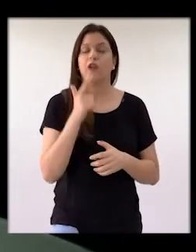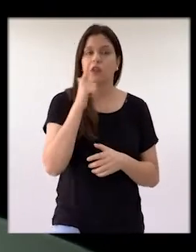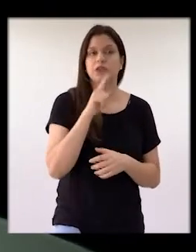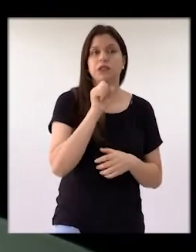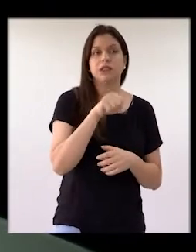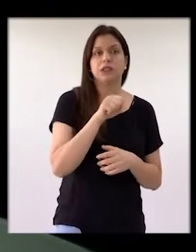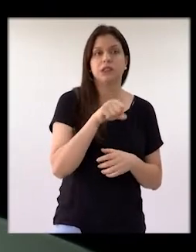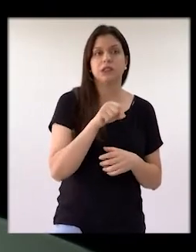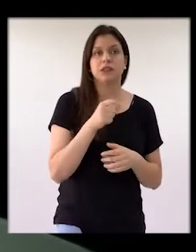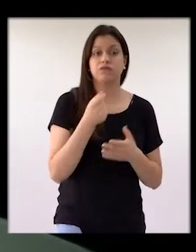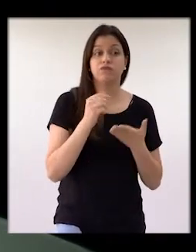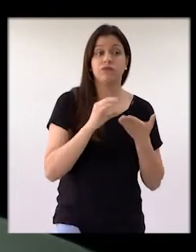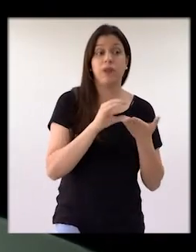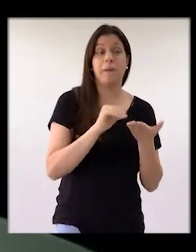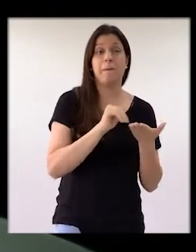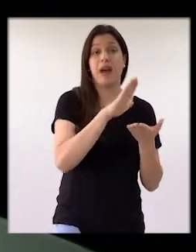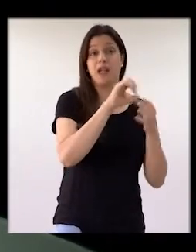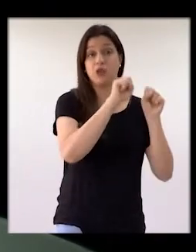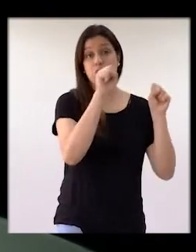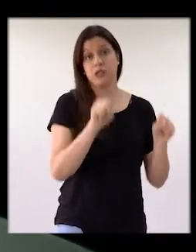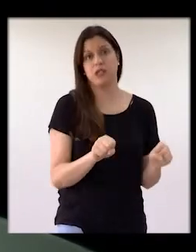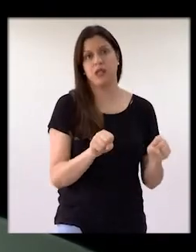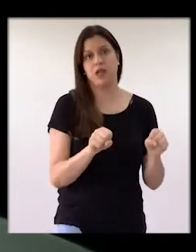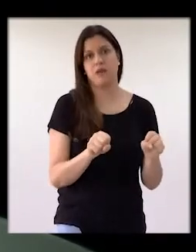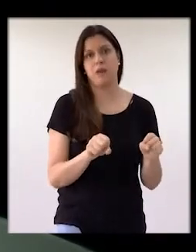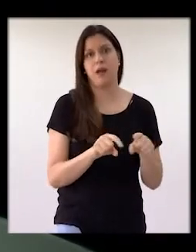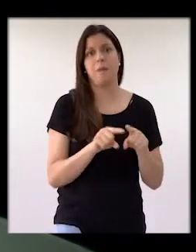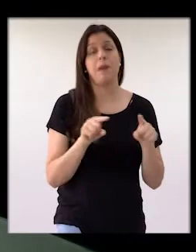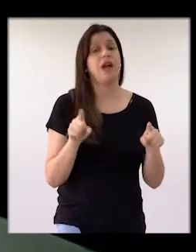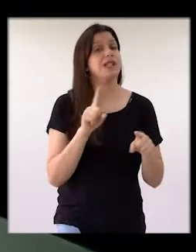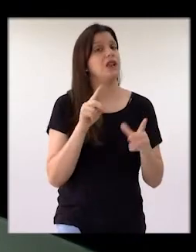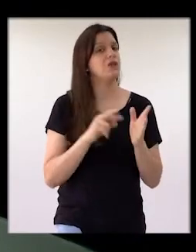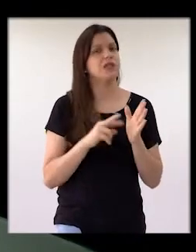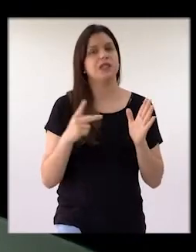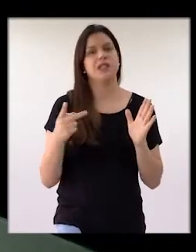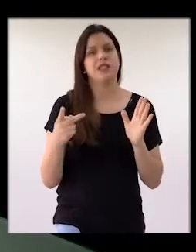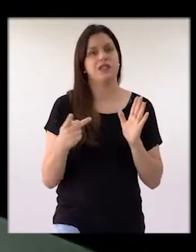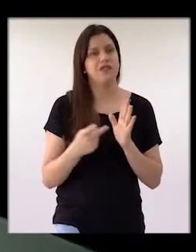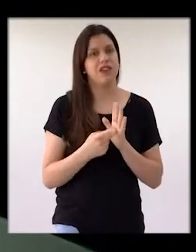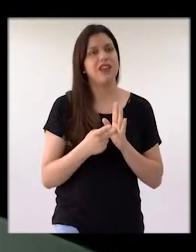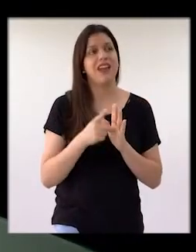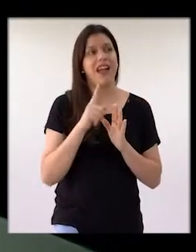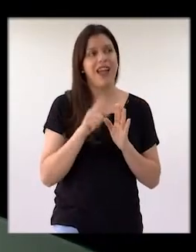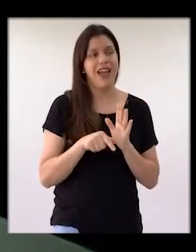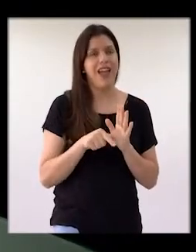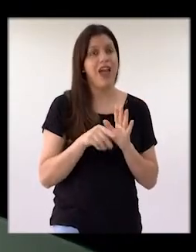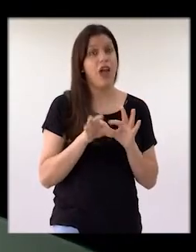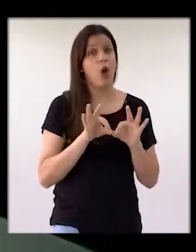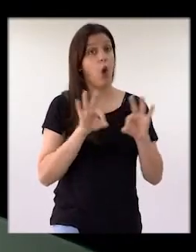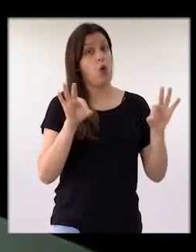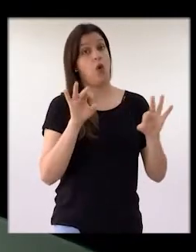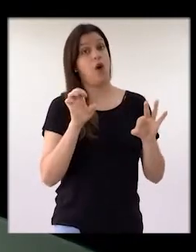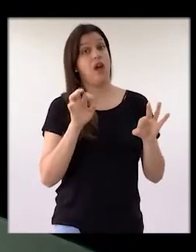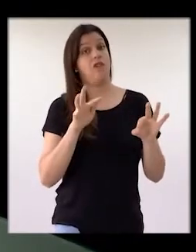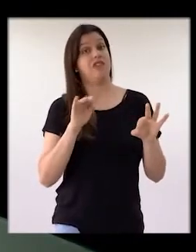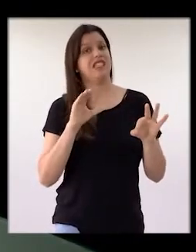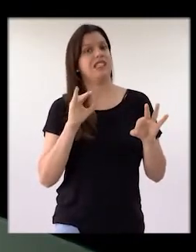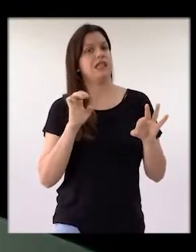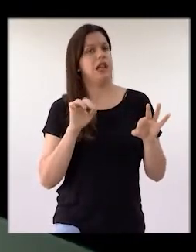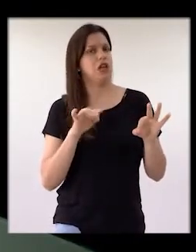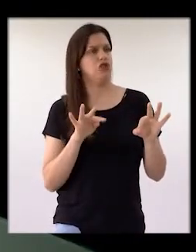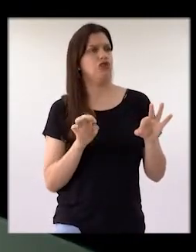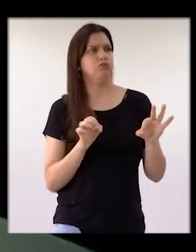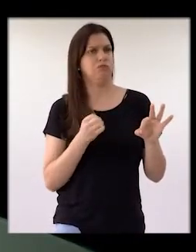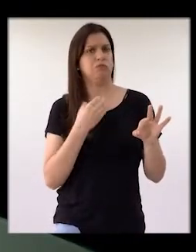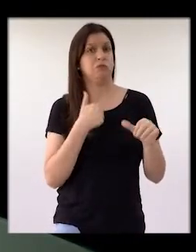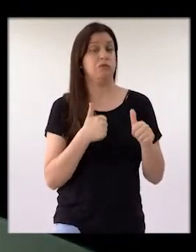dessas regulações um pouco mais brandas, eles conseguem, de uma certa forma, investir mais no sistema, mas isso não quer dizer que esse sistema está totalmente